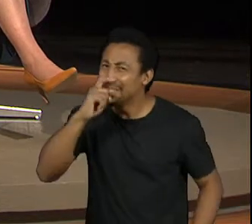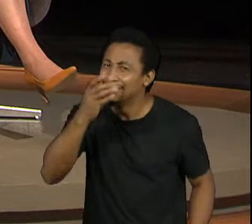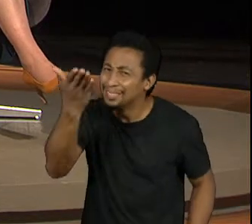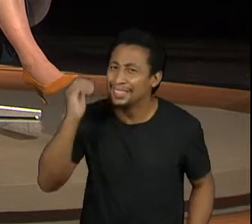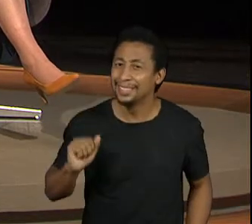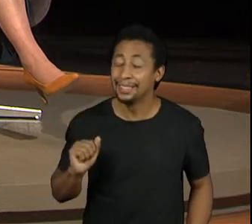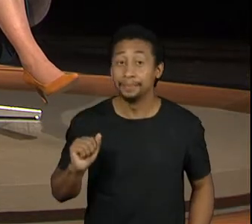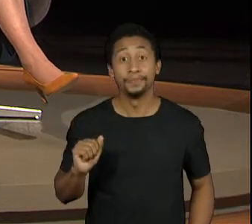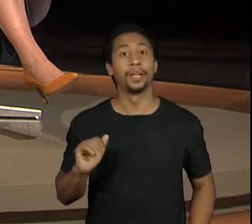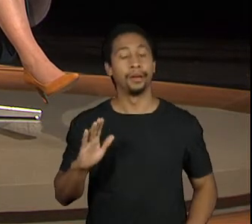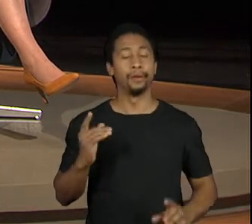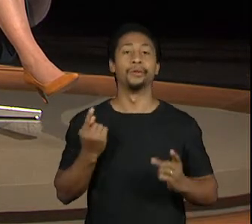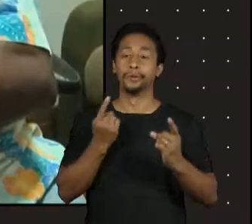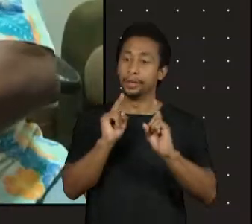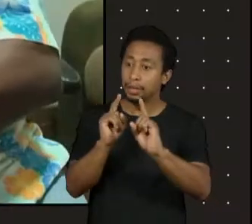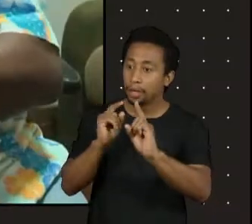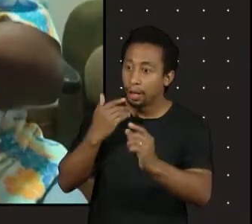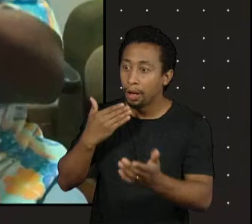Janis Joplin.